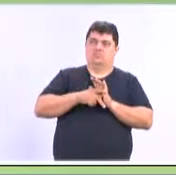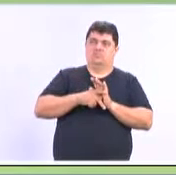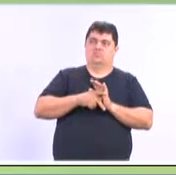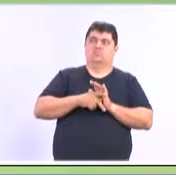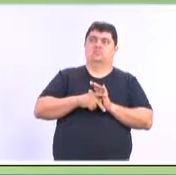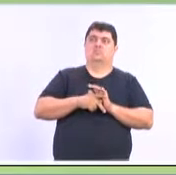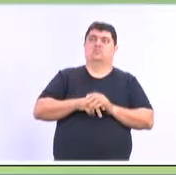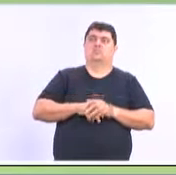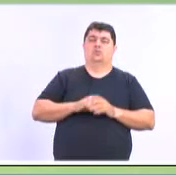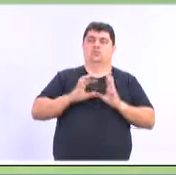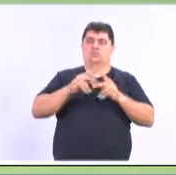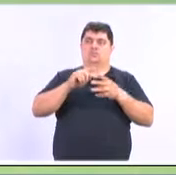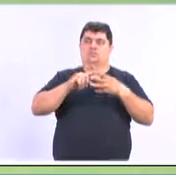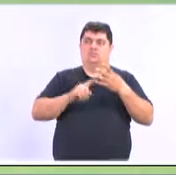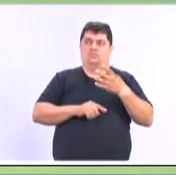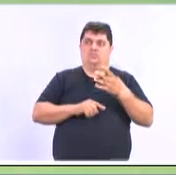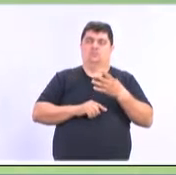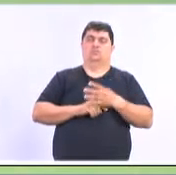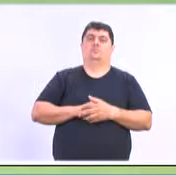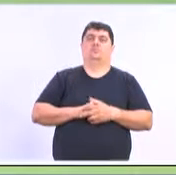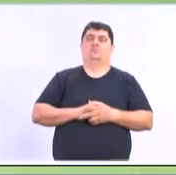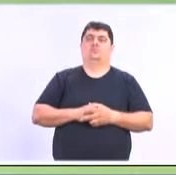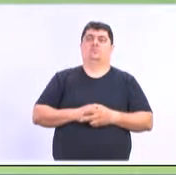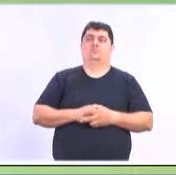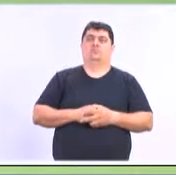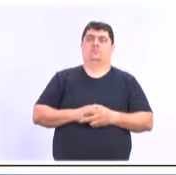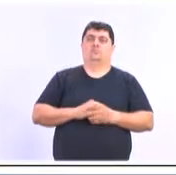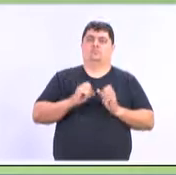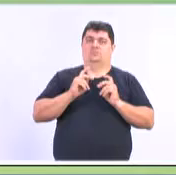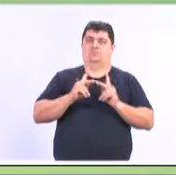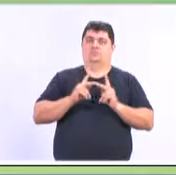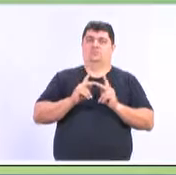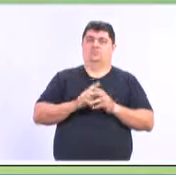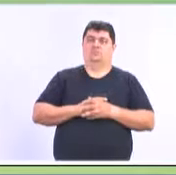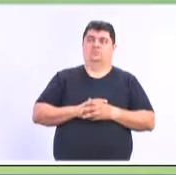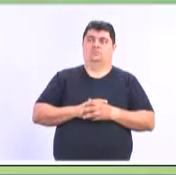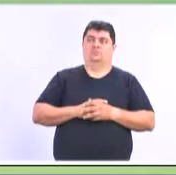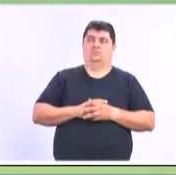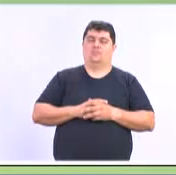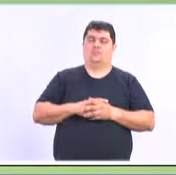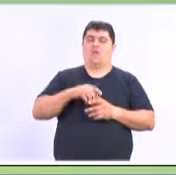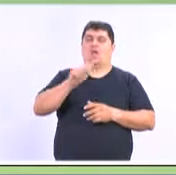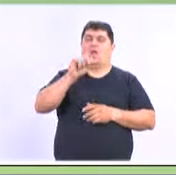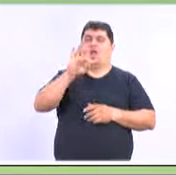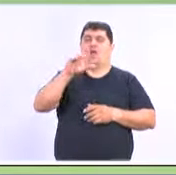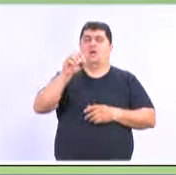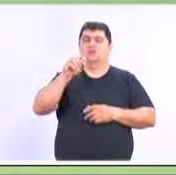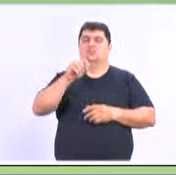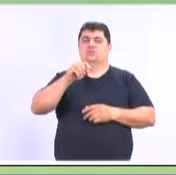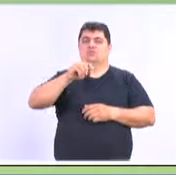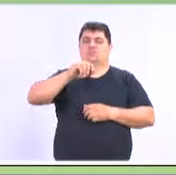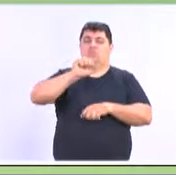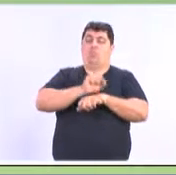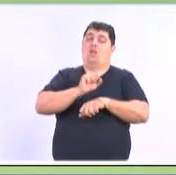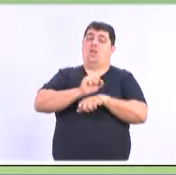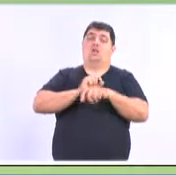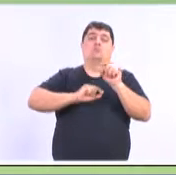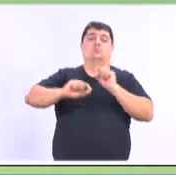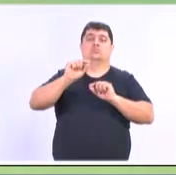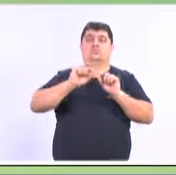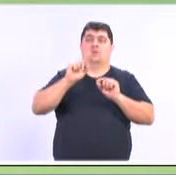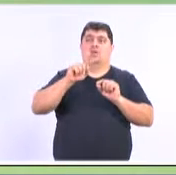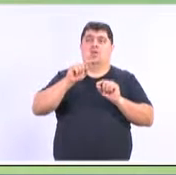estoque, contas a receber e outros créditos. Beleza? E no meu não circulante, eu vou